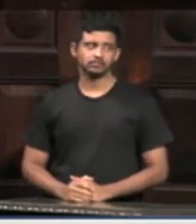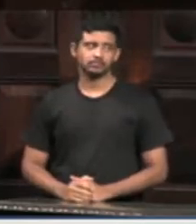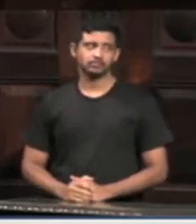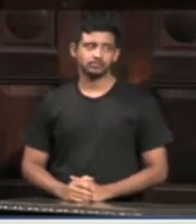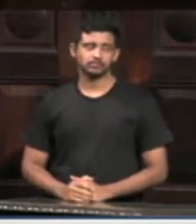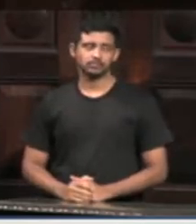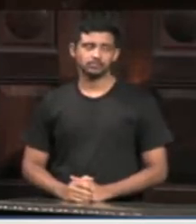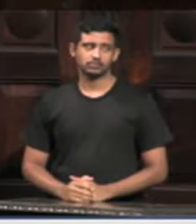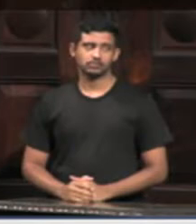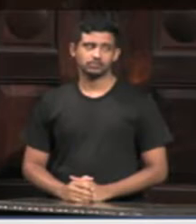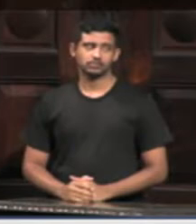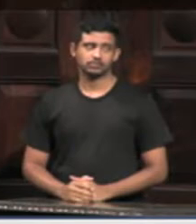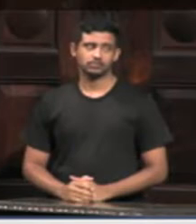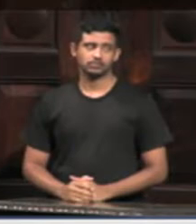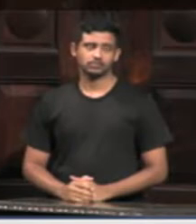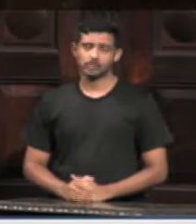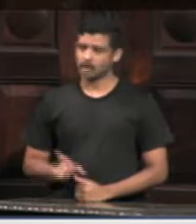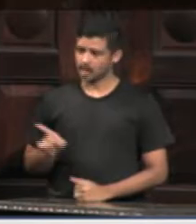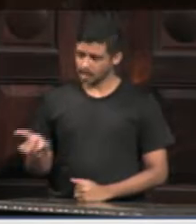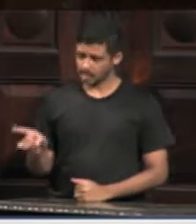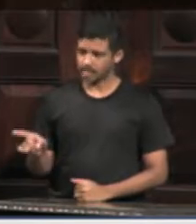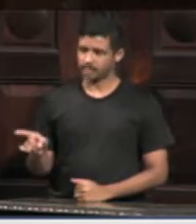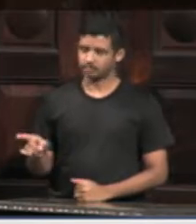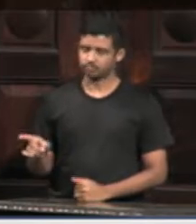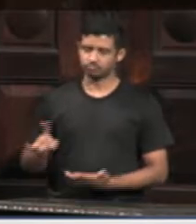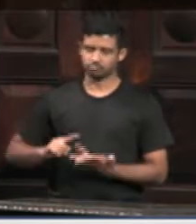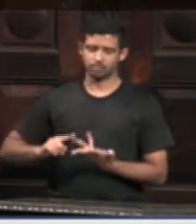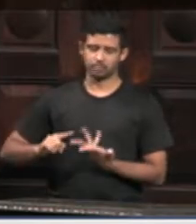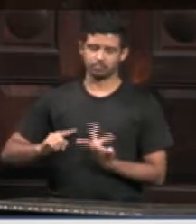cumpra com o seu dever,